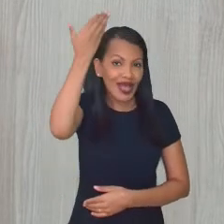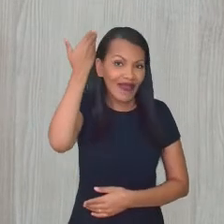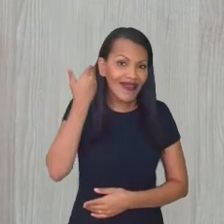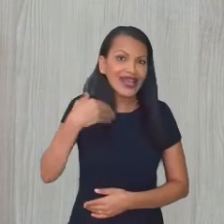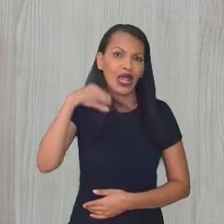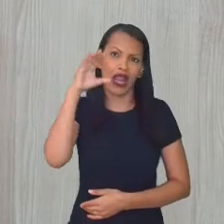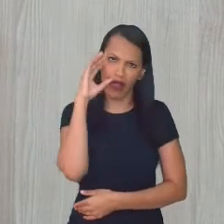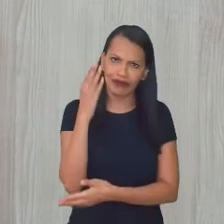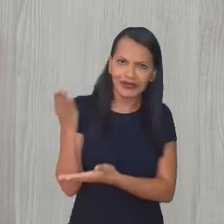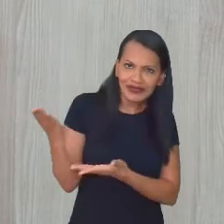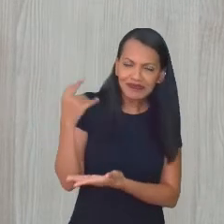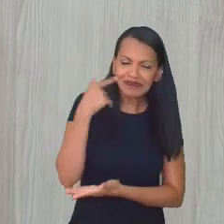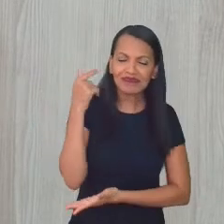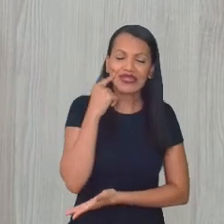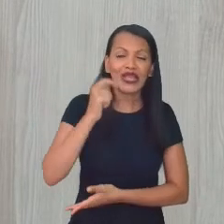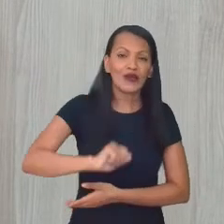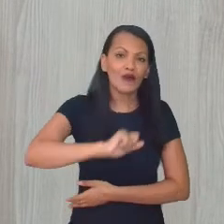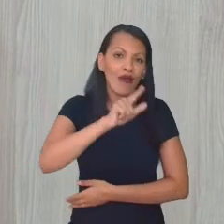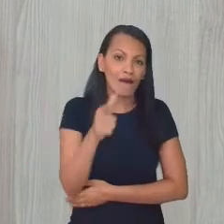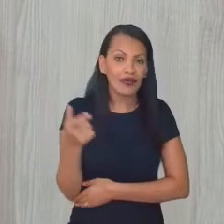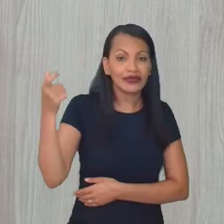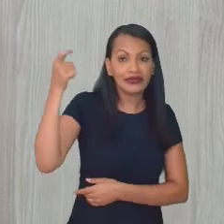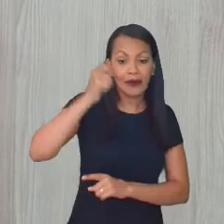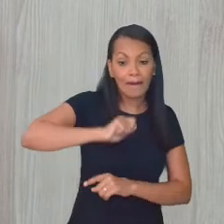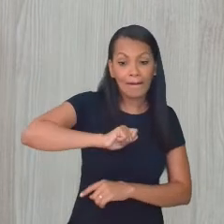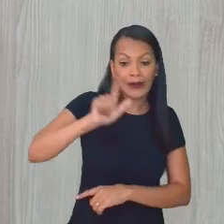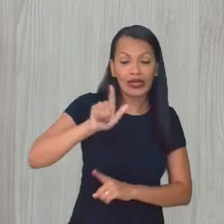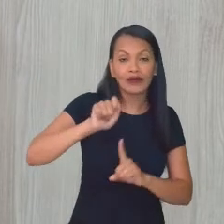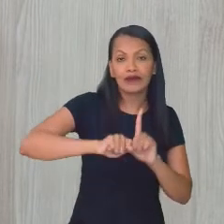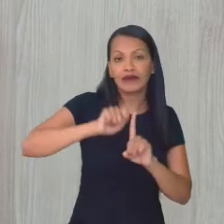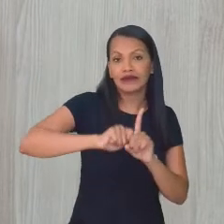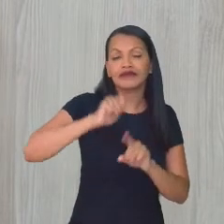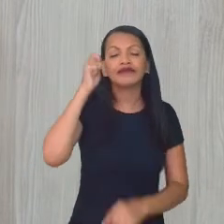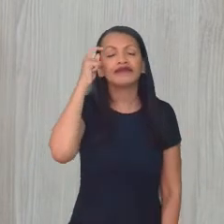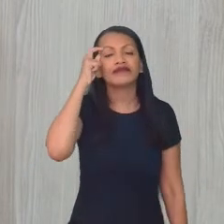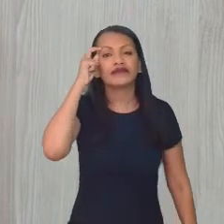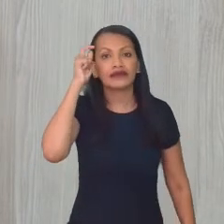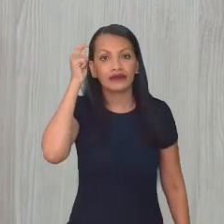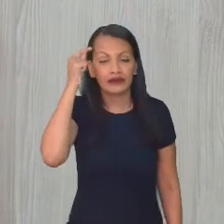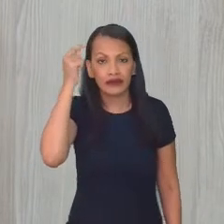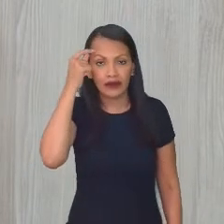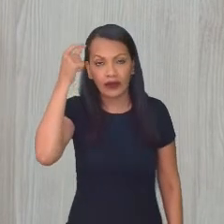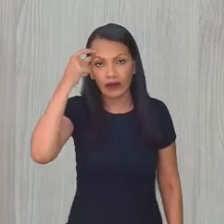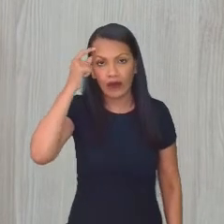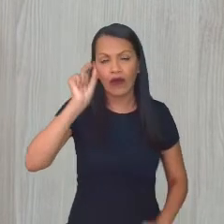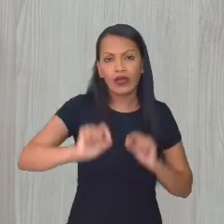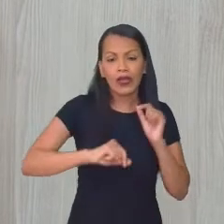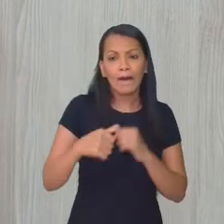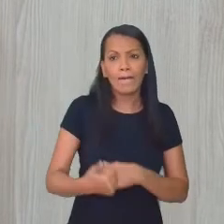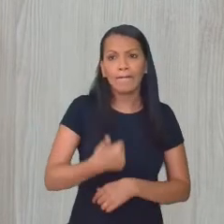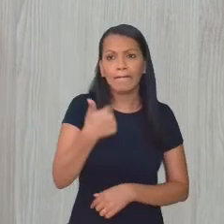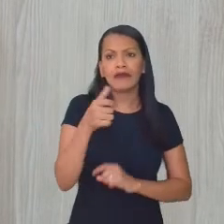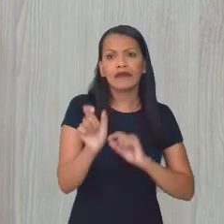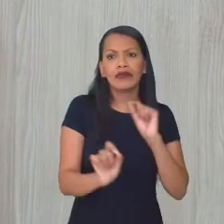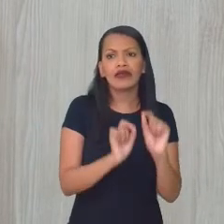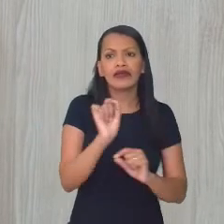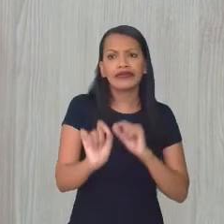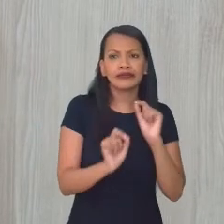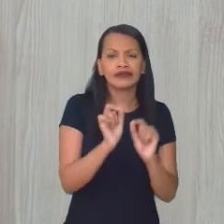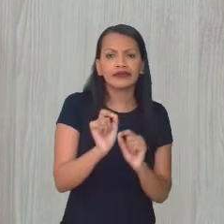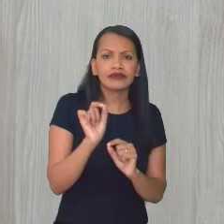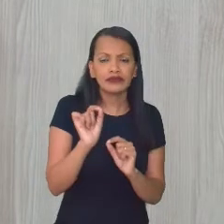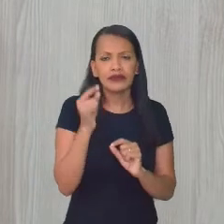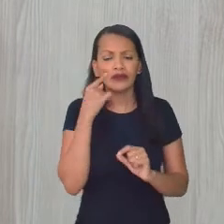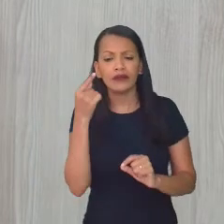E em relação ao agosto, né, de conscientização, tivemos realmente, né, a questão primeira que foi apresentada no